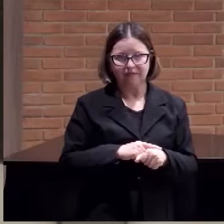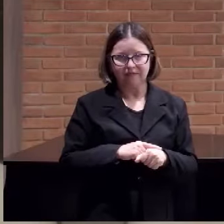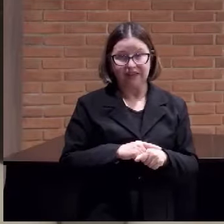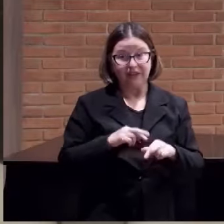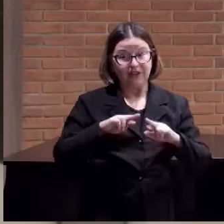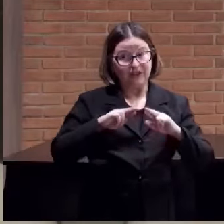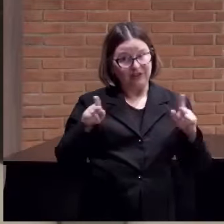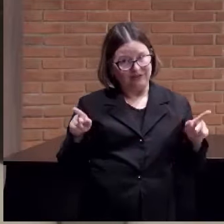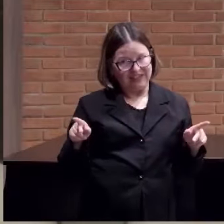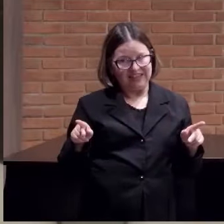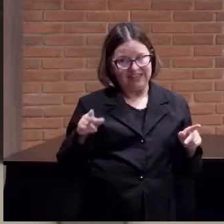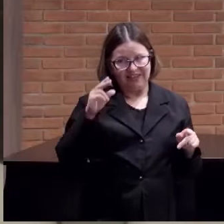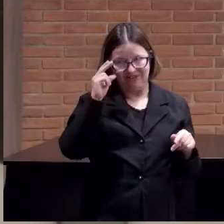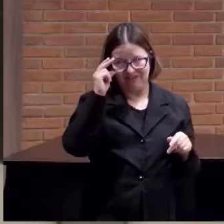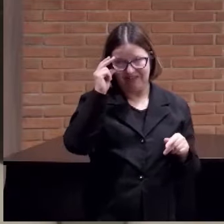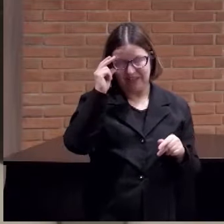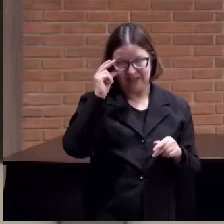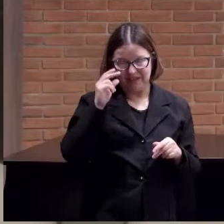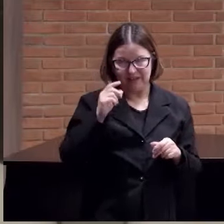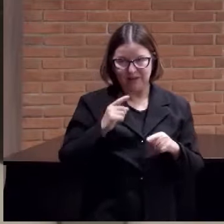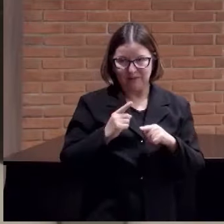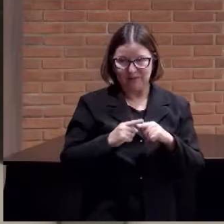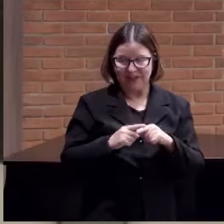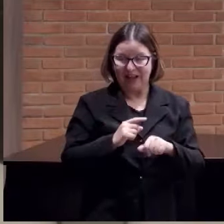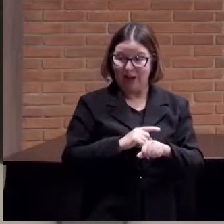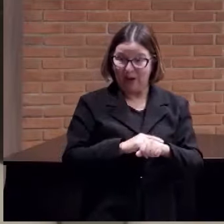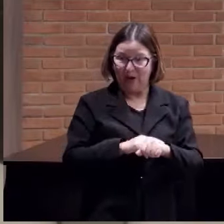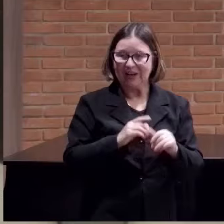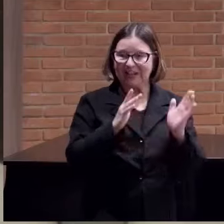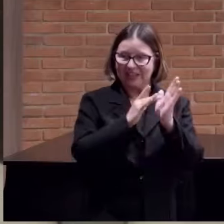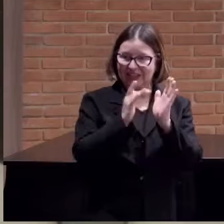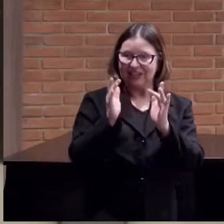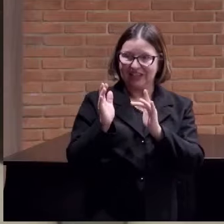daqui. Porque a hora de Jesus